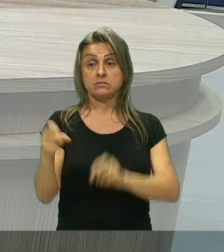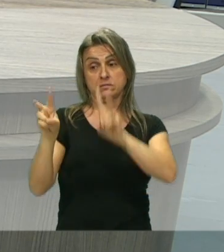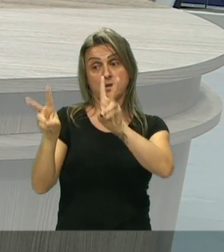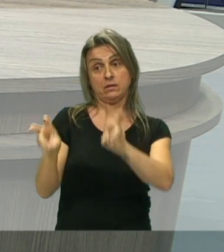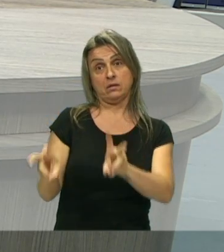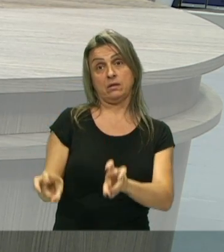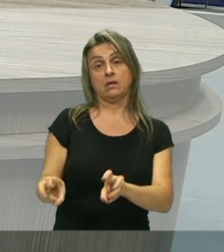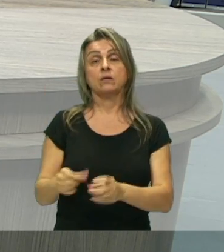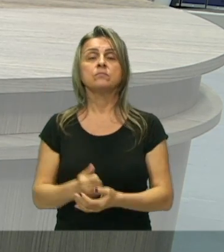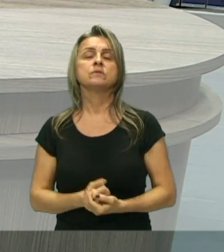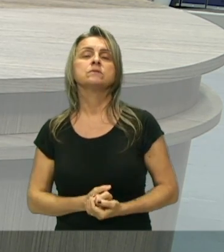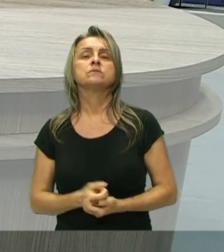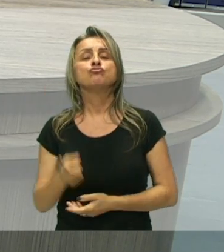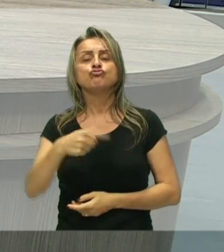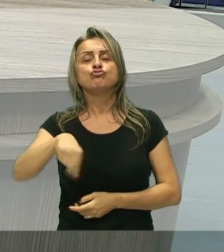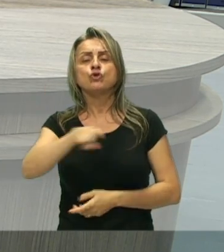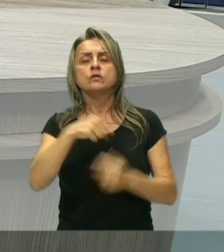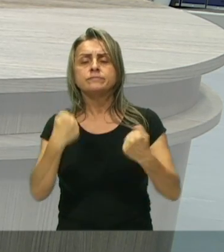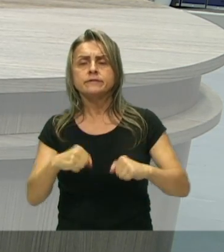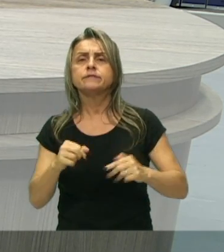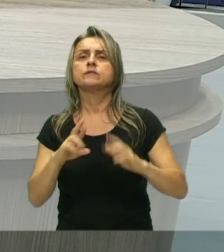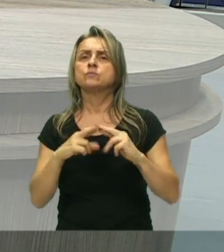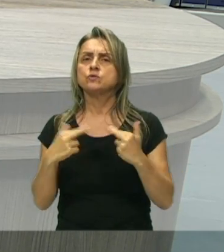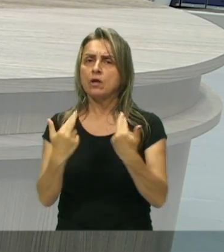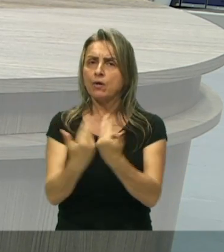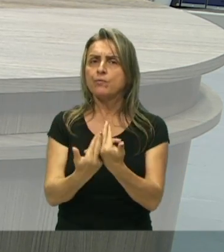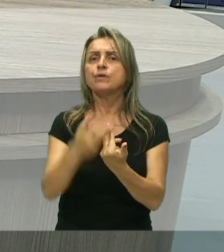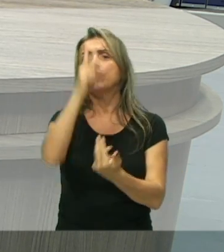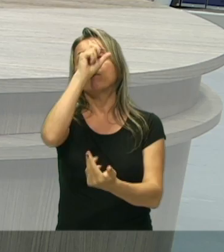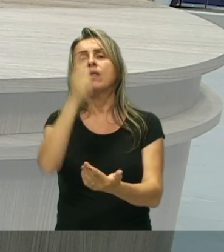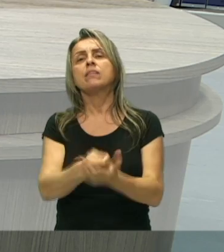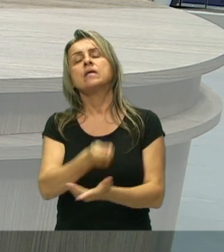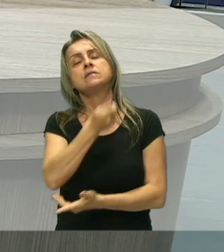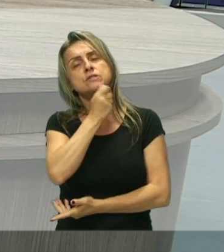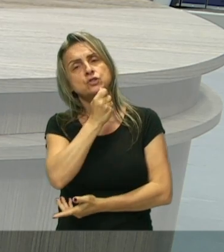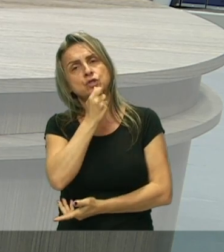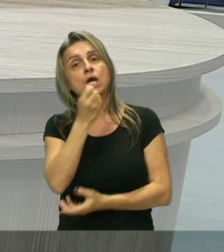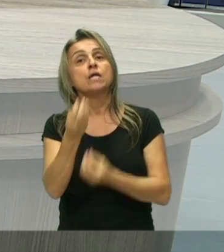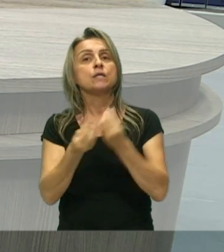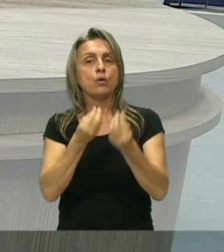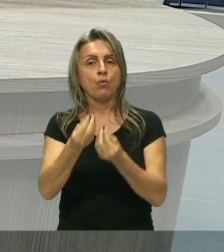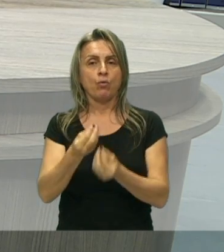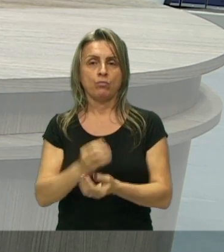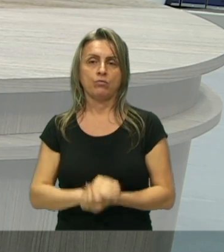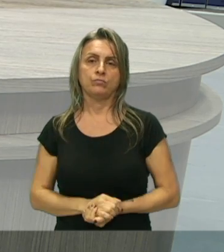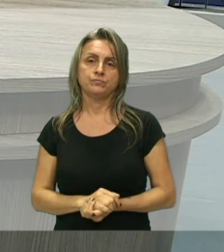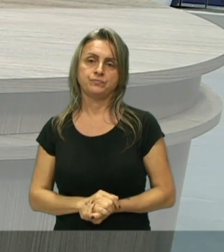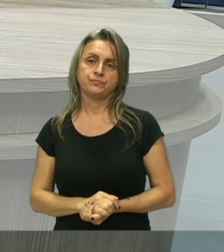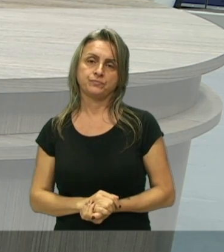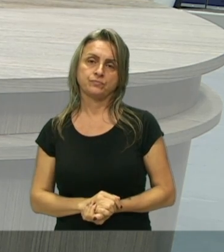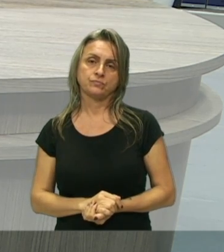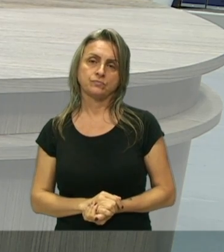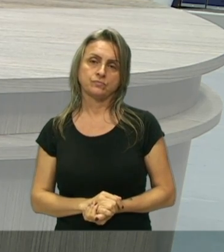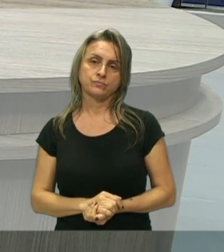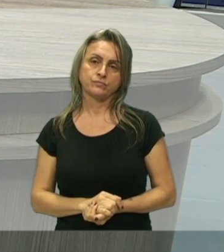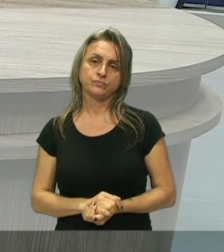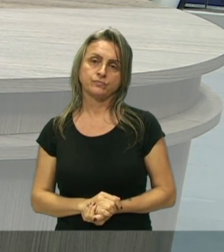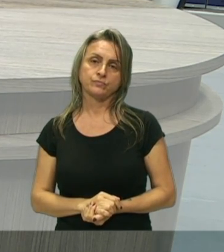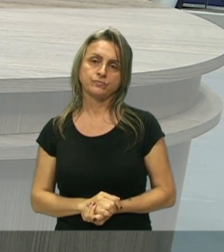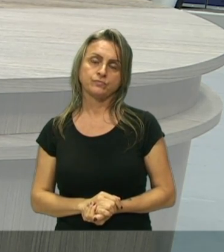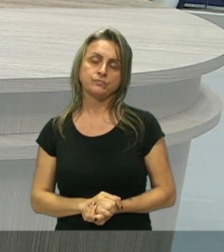nós temos então que nos reunir para... eu cuido dessa pré-conferência, por exemplo.